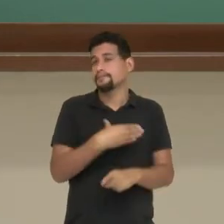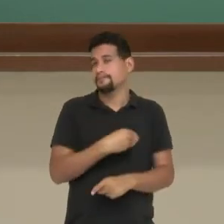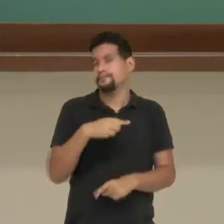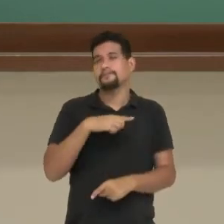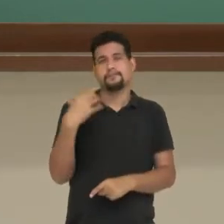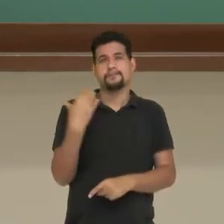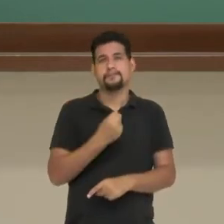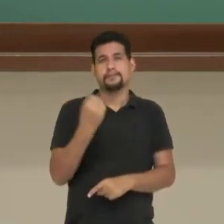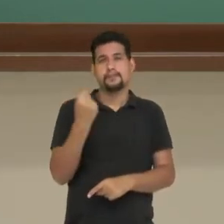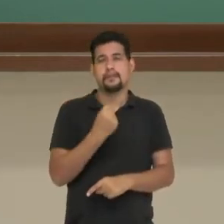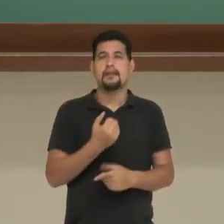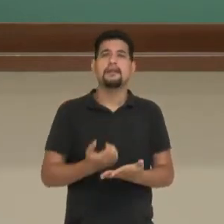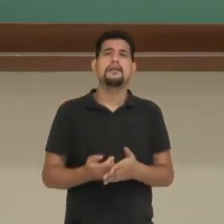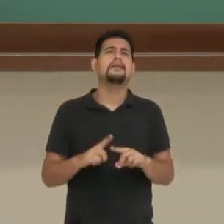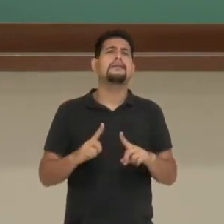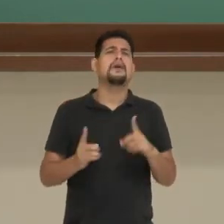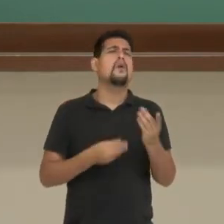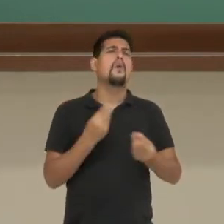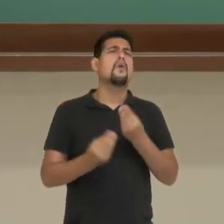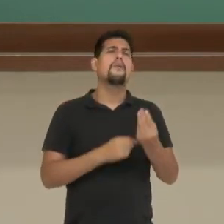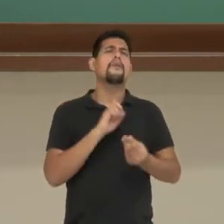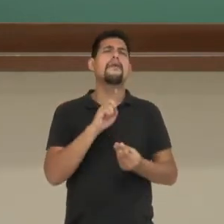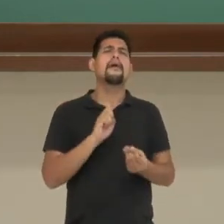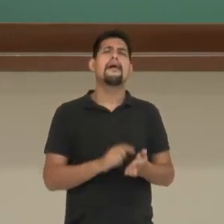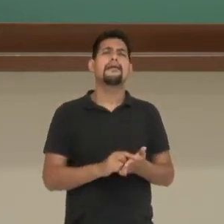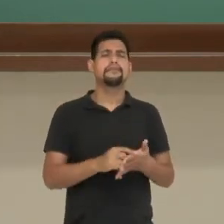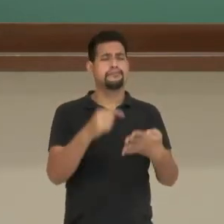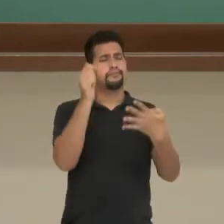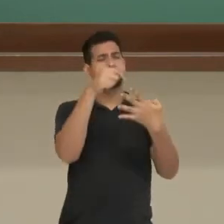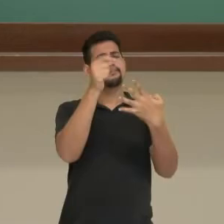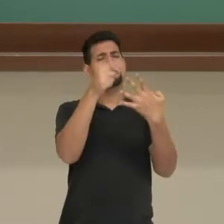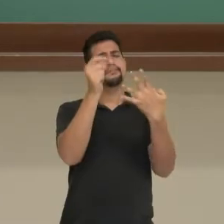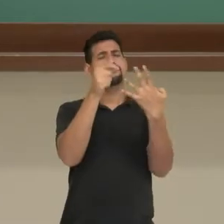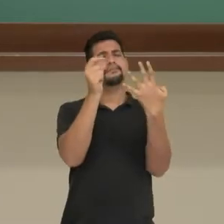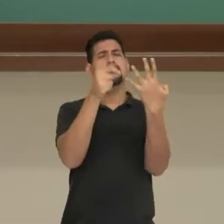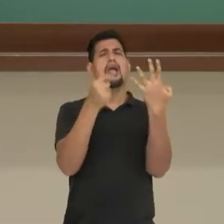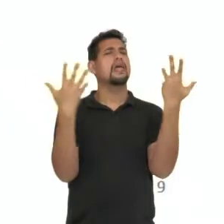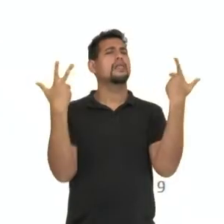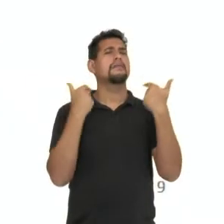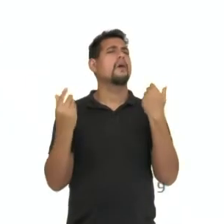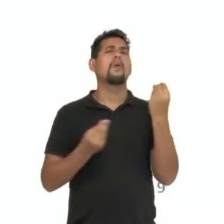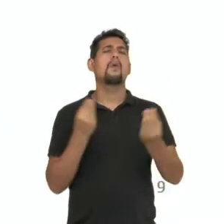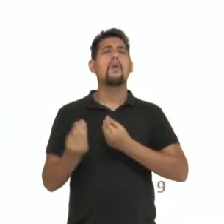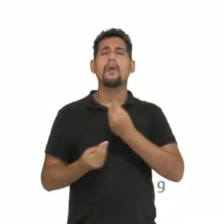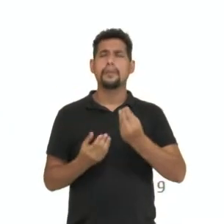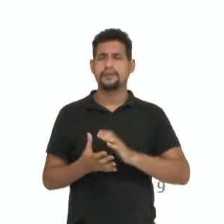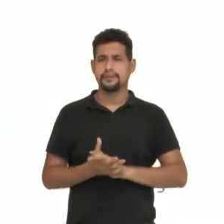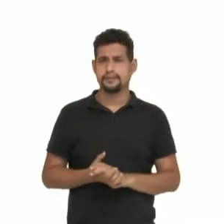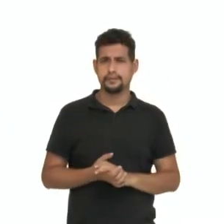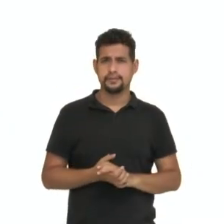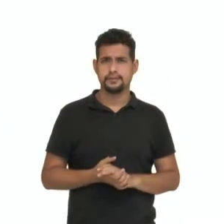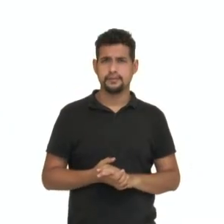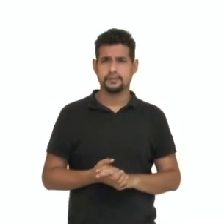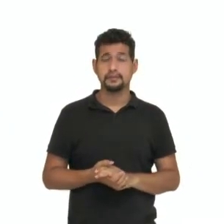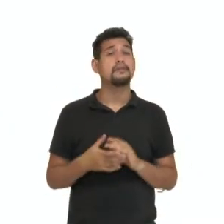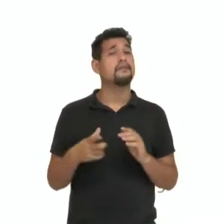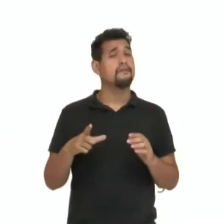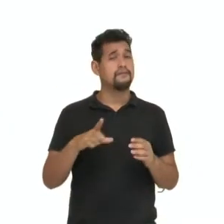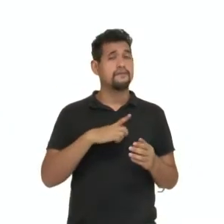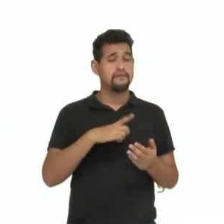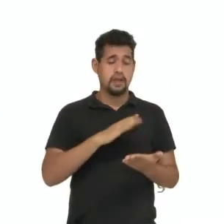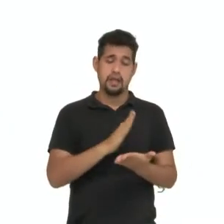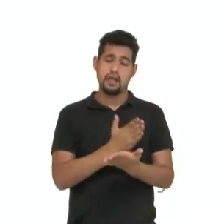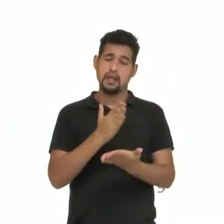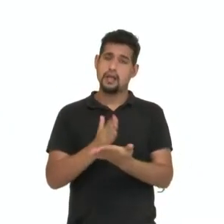ok? Então, como que seria essa classificação desses animais, tá? Então, eles vão se dividir em